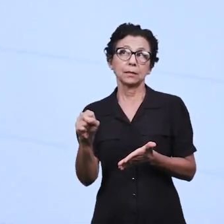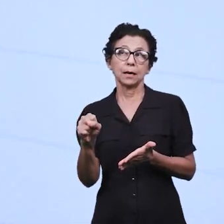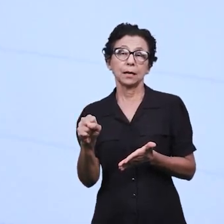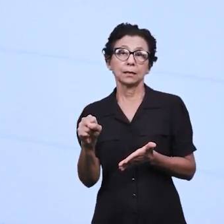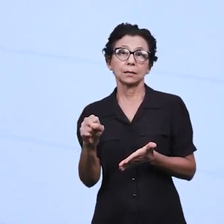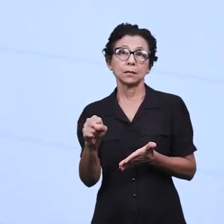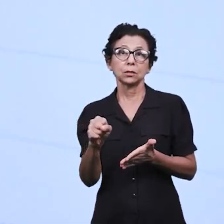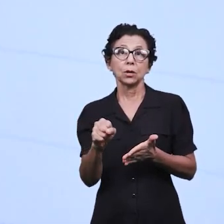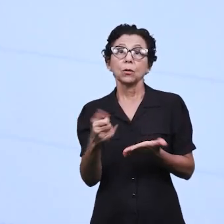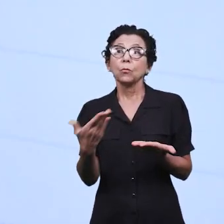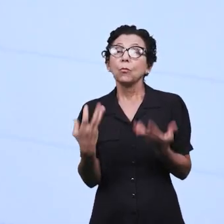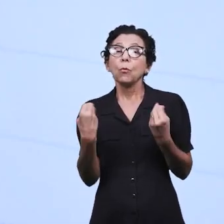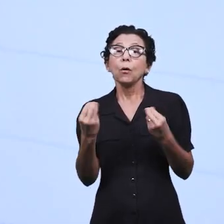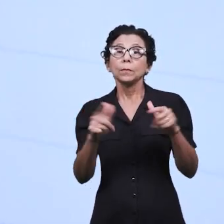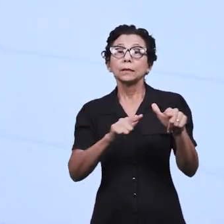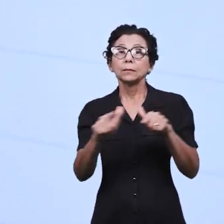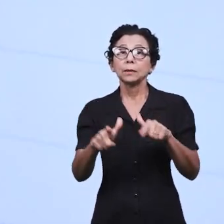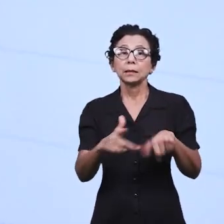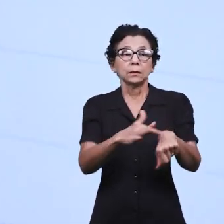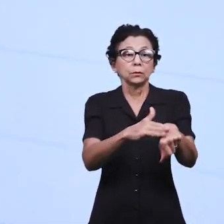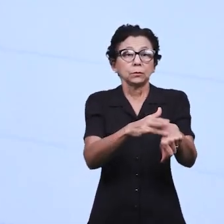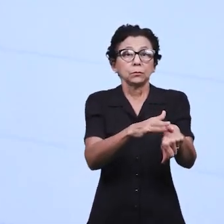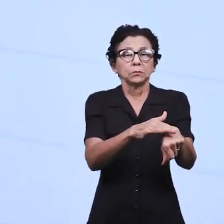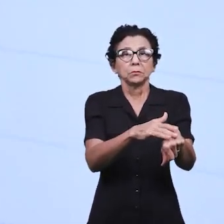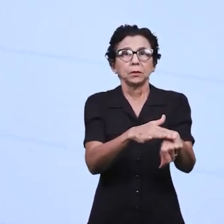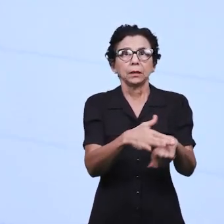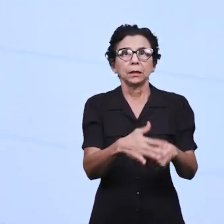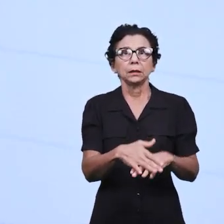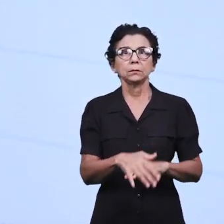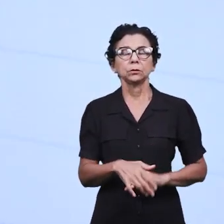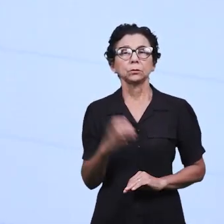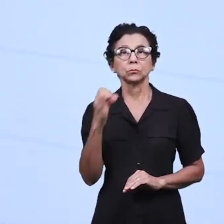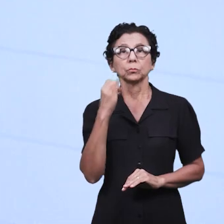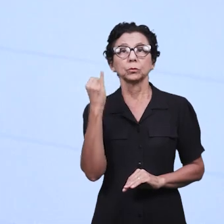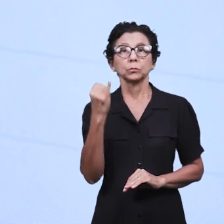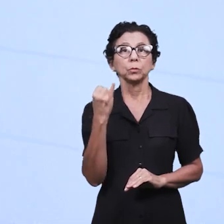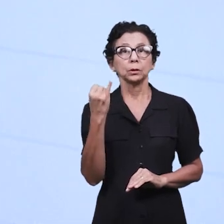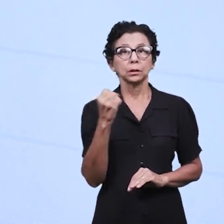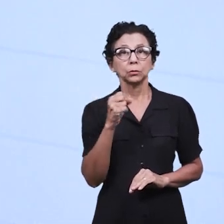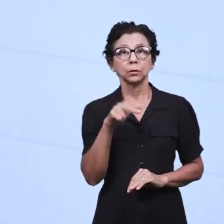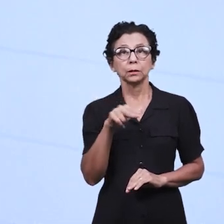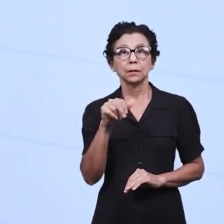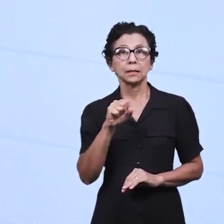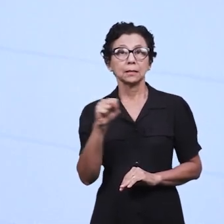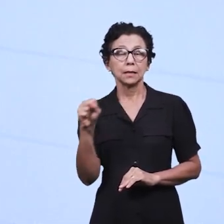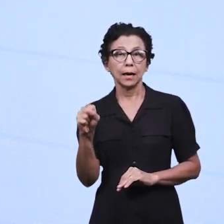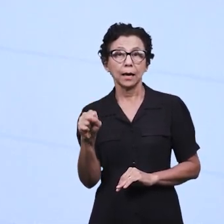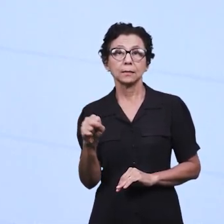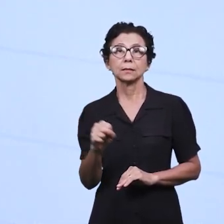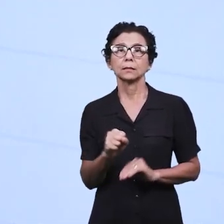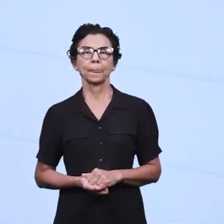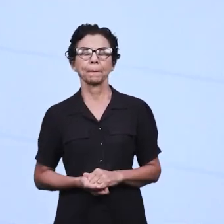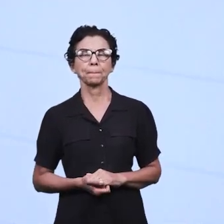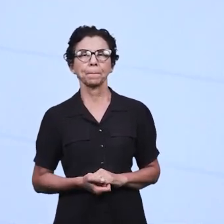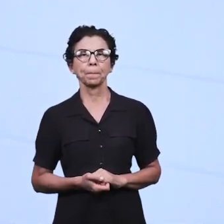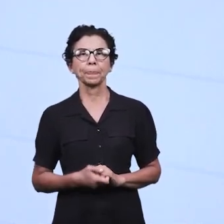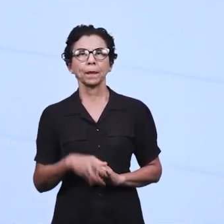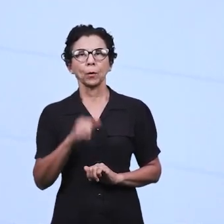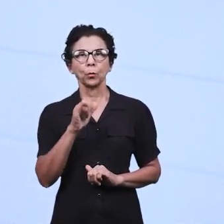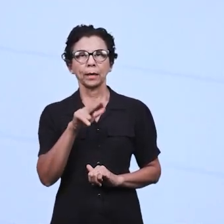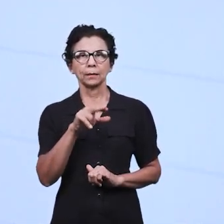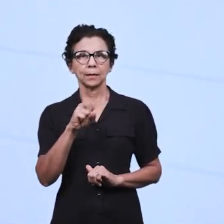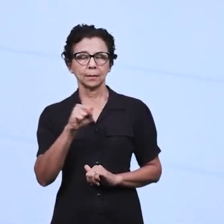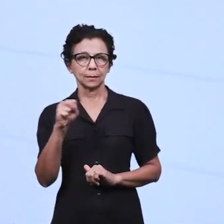ainda doente. Você imagina só. Então, é importante contribuir para o INSS. Também tem carência no INSS. Então, a pessoa tem